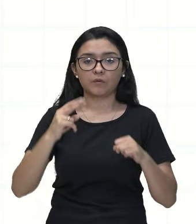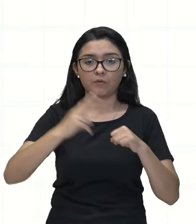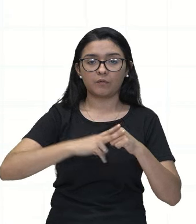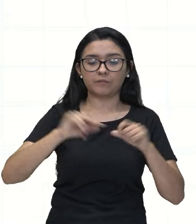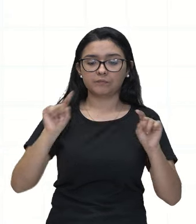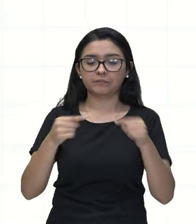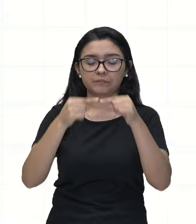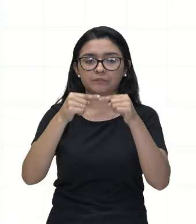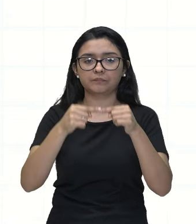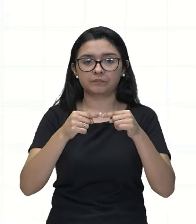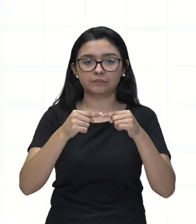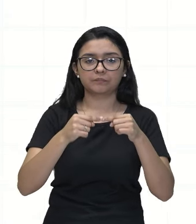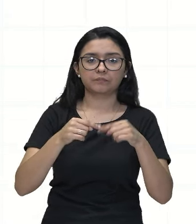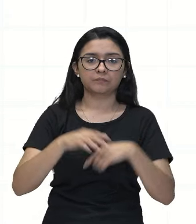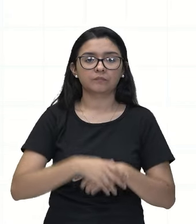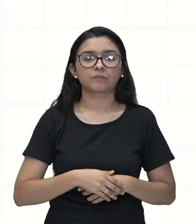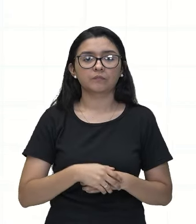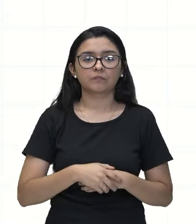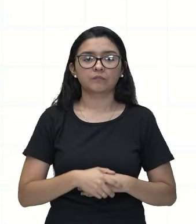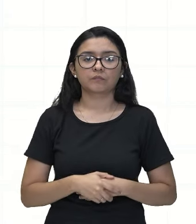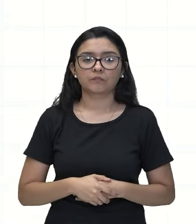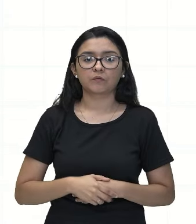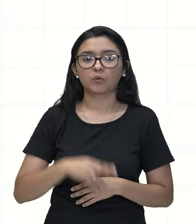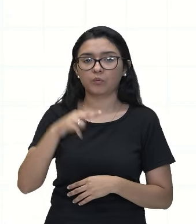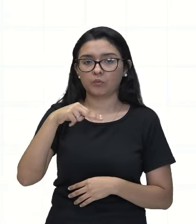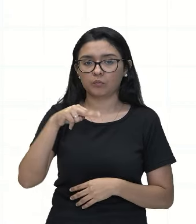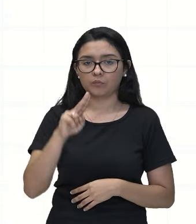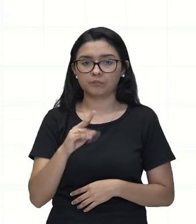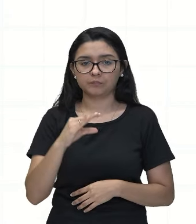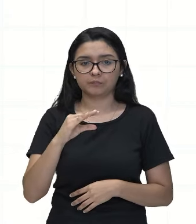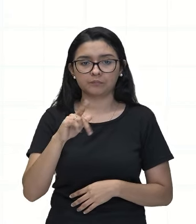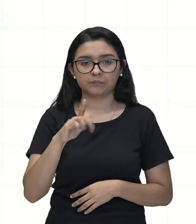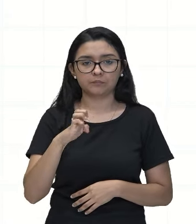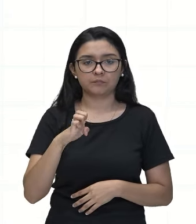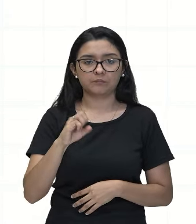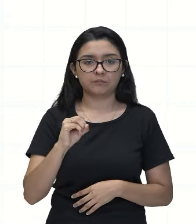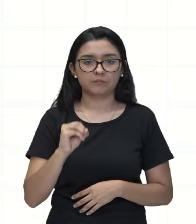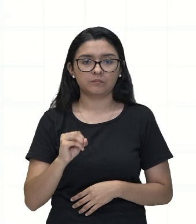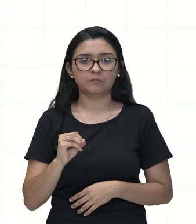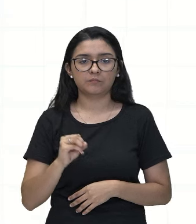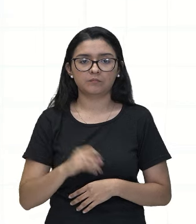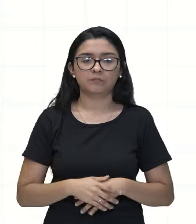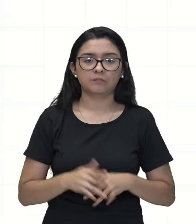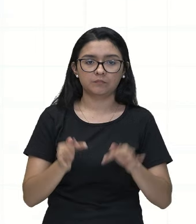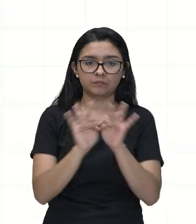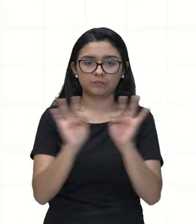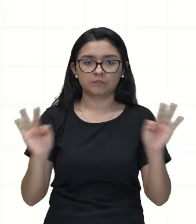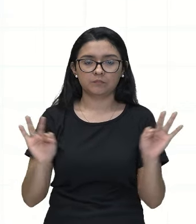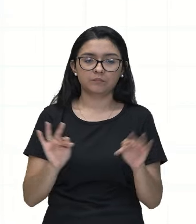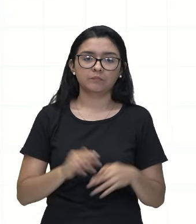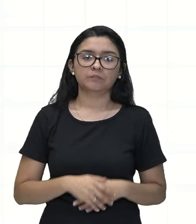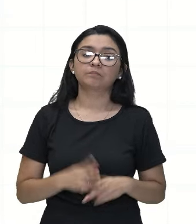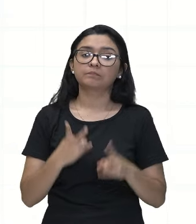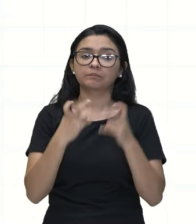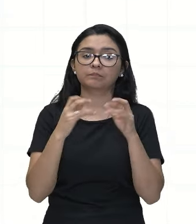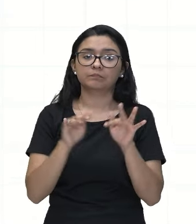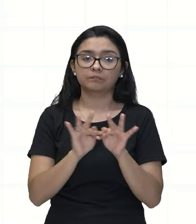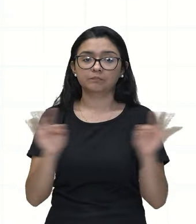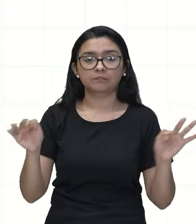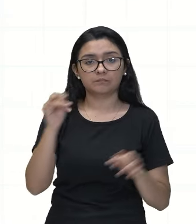o número mais próximo Aliás com o núcleo o núcleo mais próximo então observem aí ó